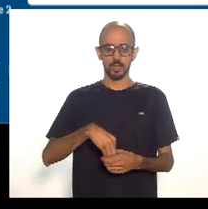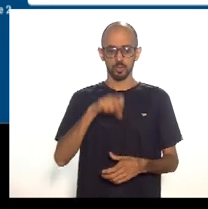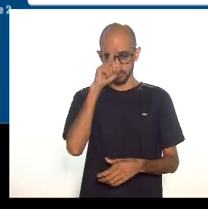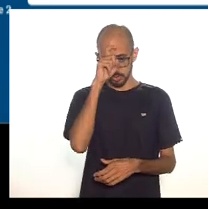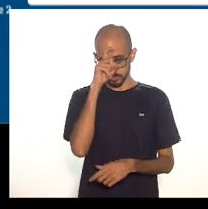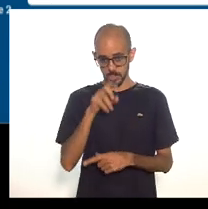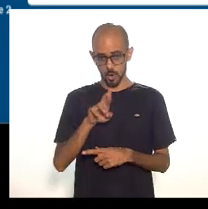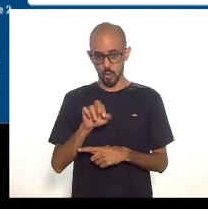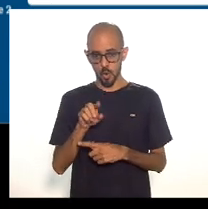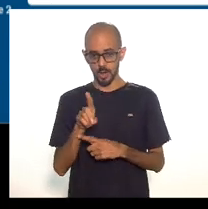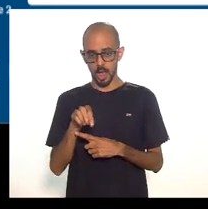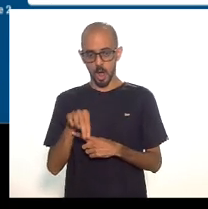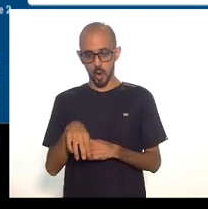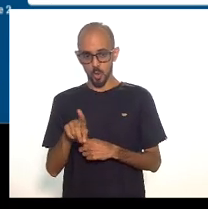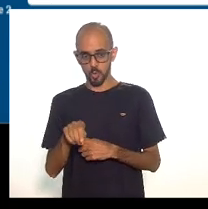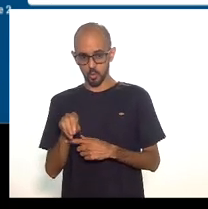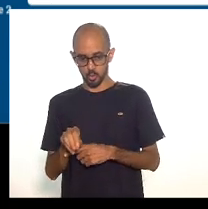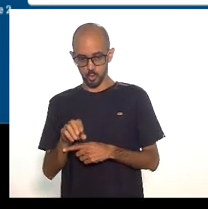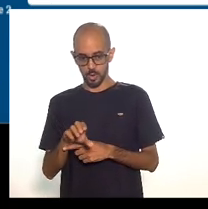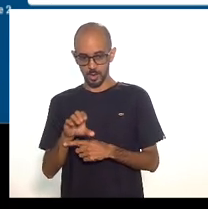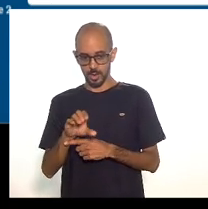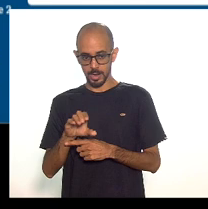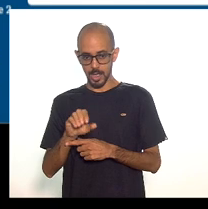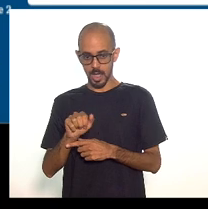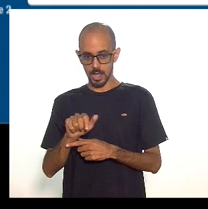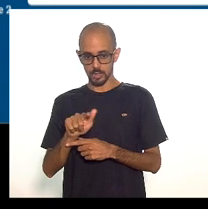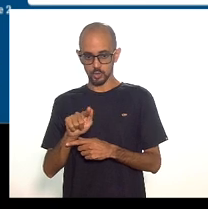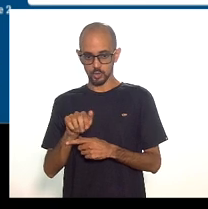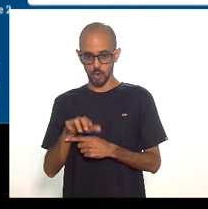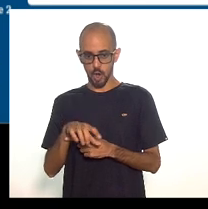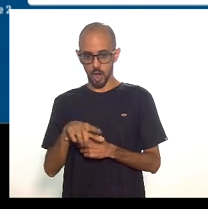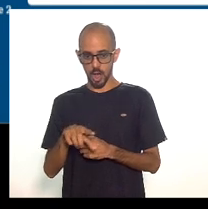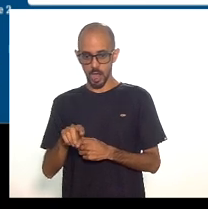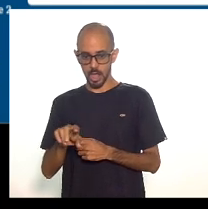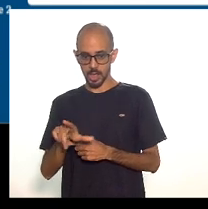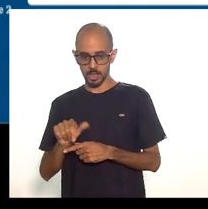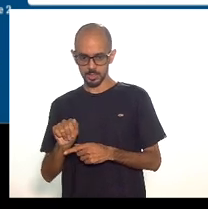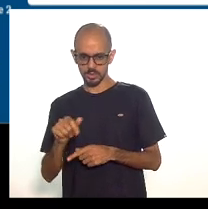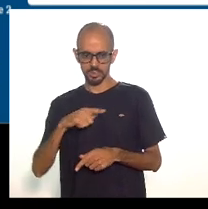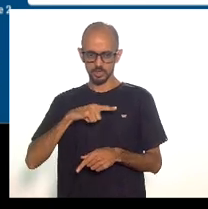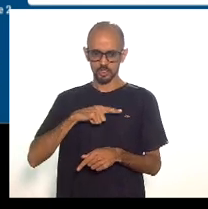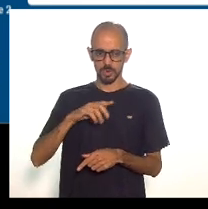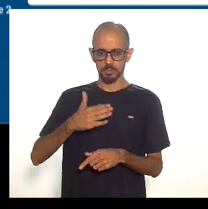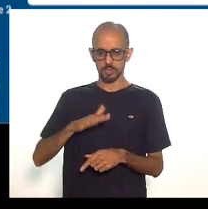a pandemia com uma taxa de ocupação próxima a 50%,